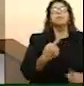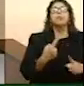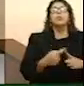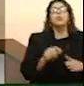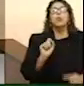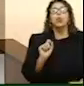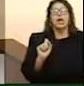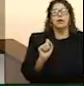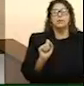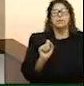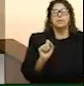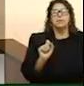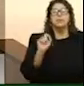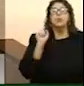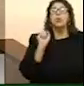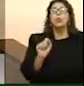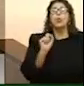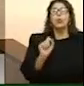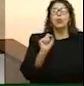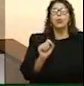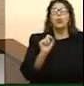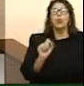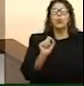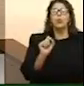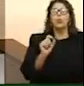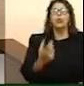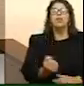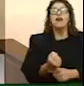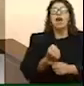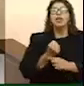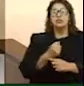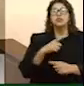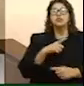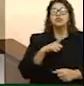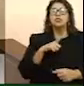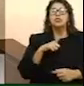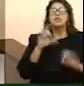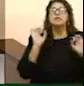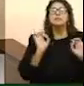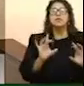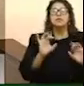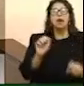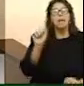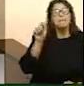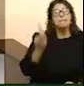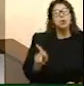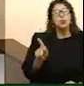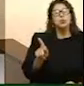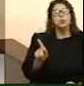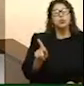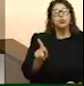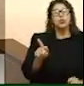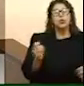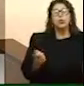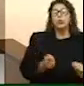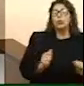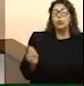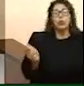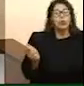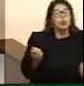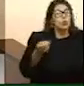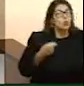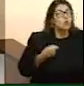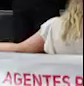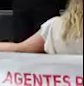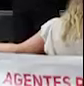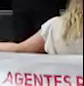quê? O que deve lhes garantir uma aposentadoria especial a um custo tão alto para o